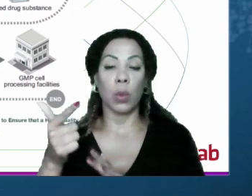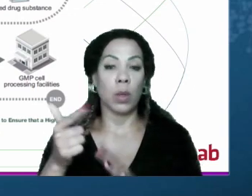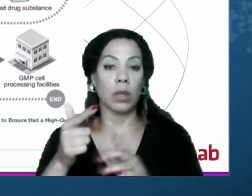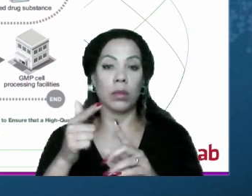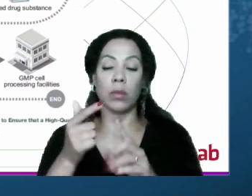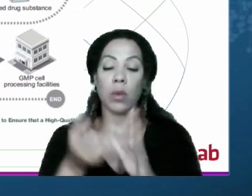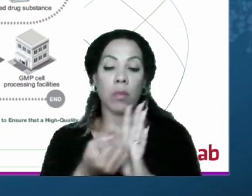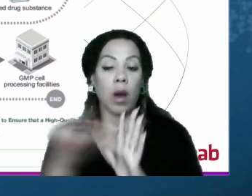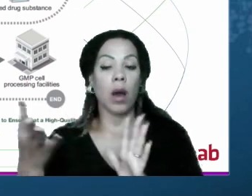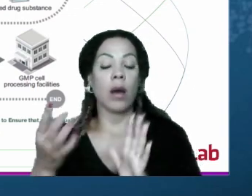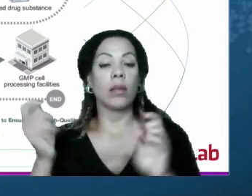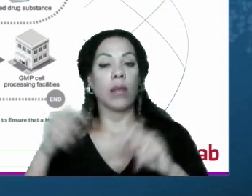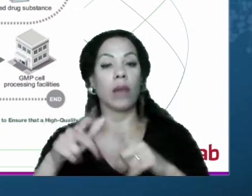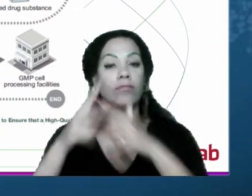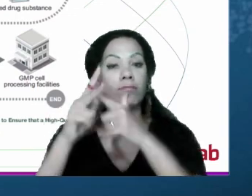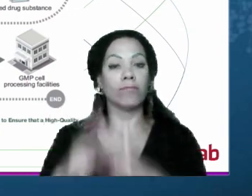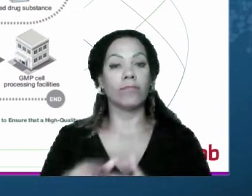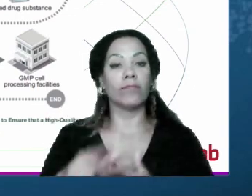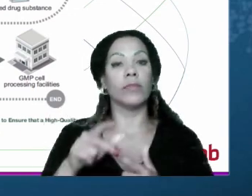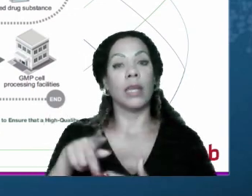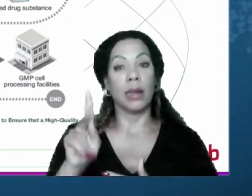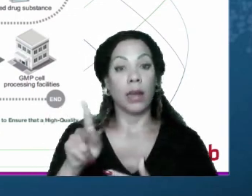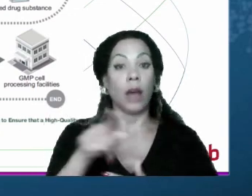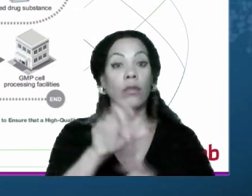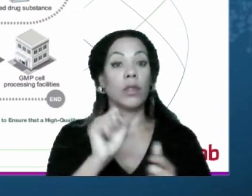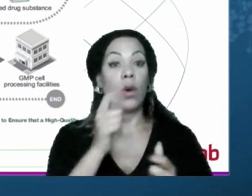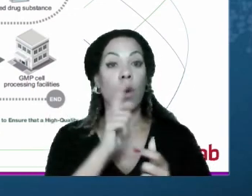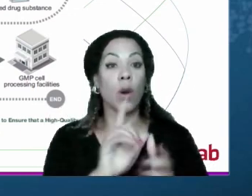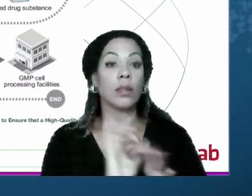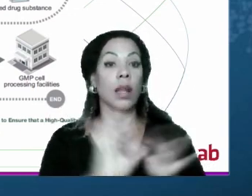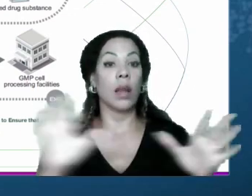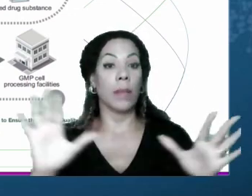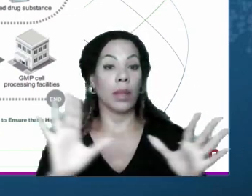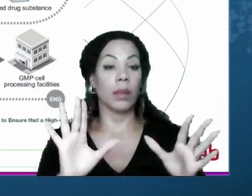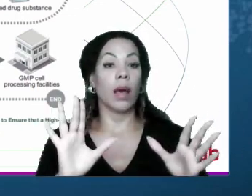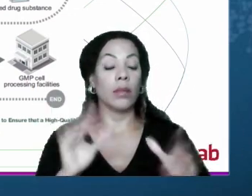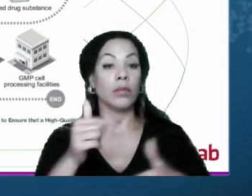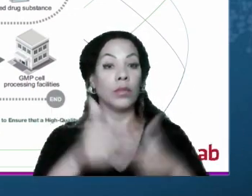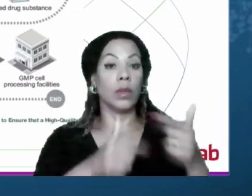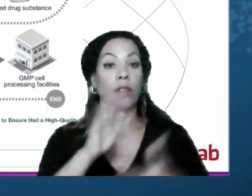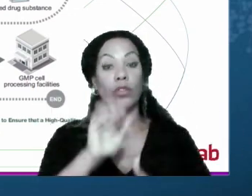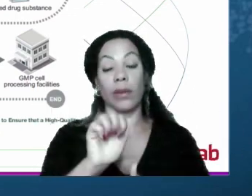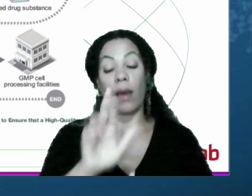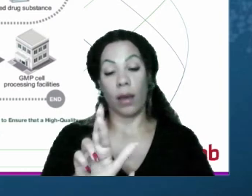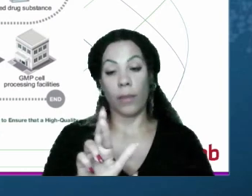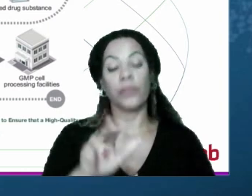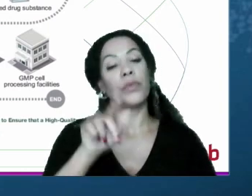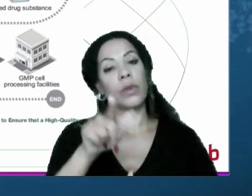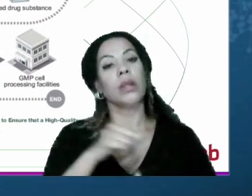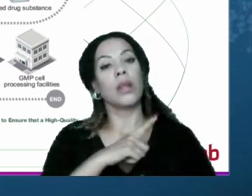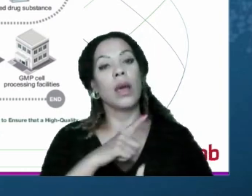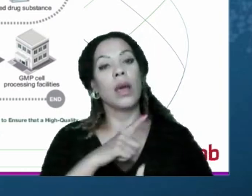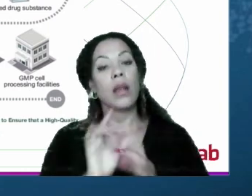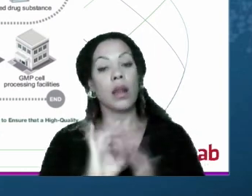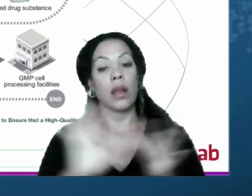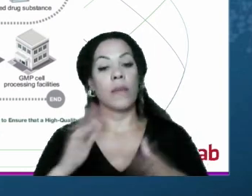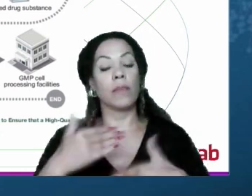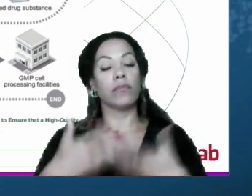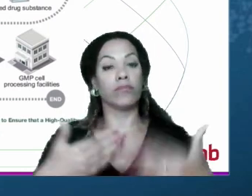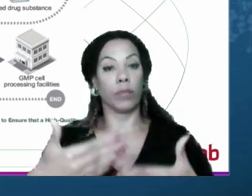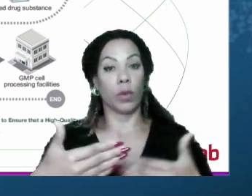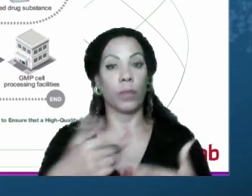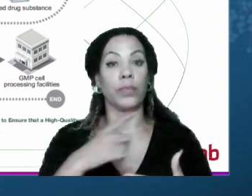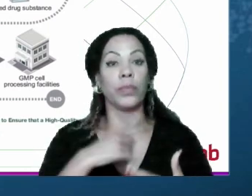CAR, e você pode ter uma liberdade de operar nesse tipo de processo também. E aqui estão